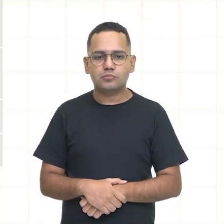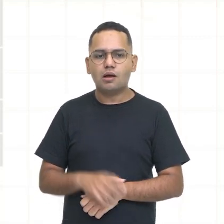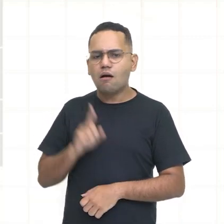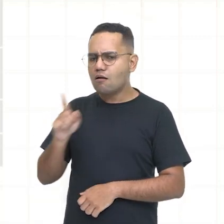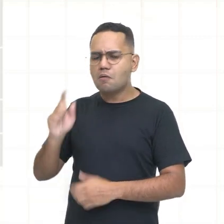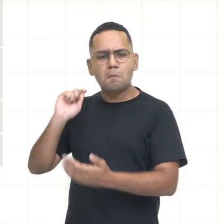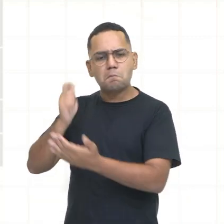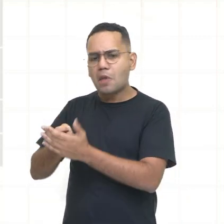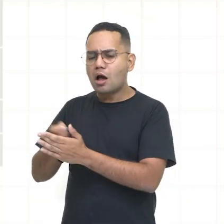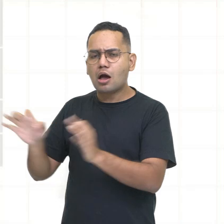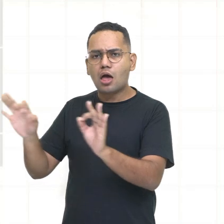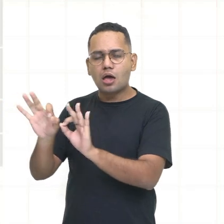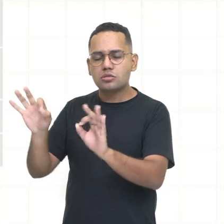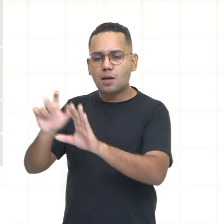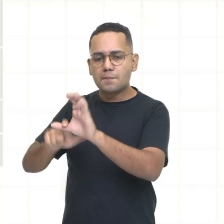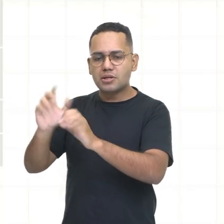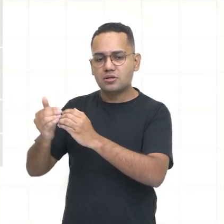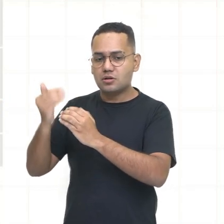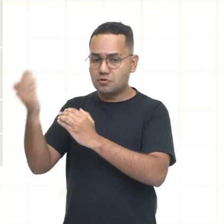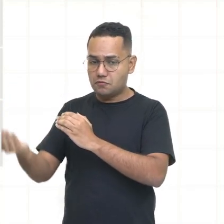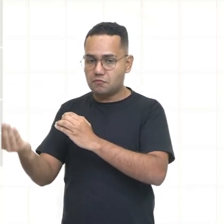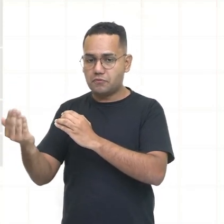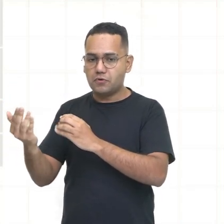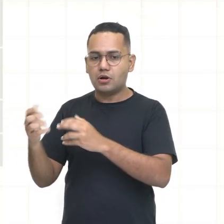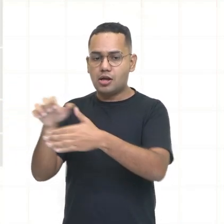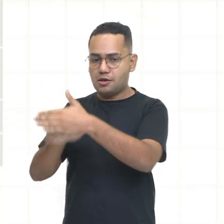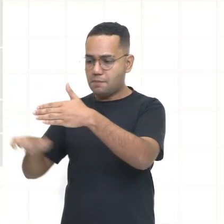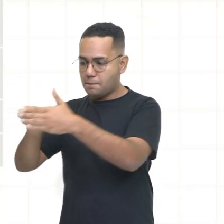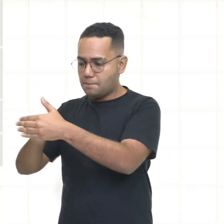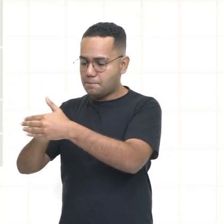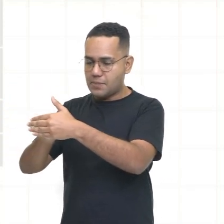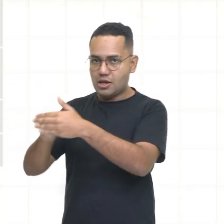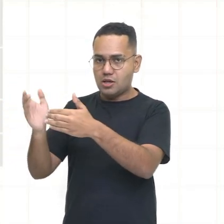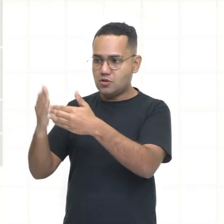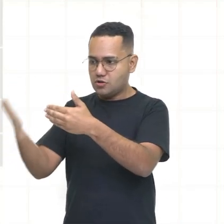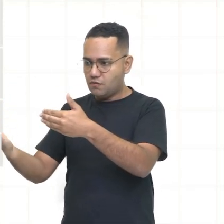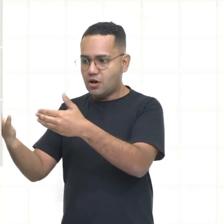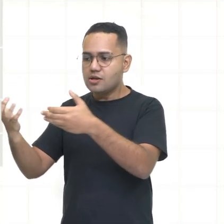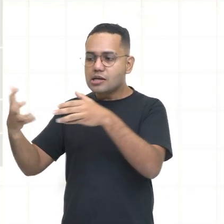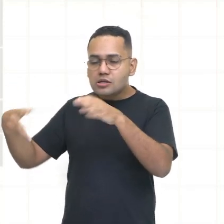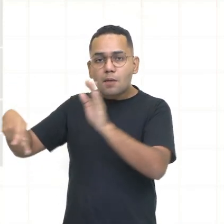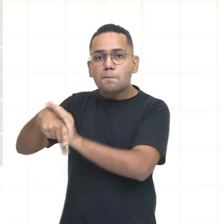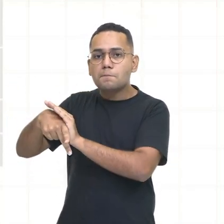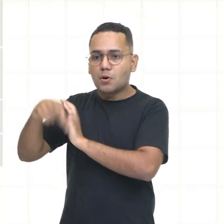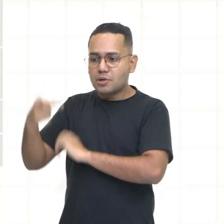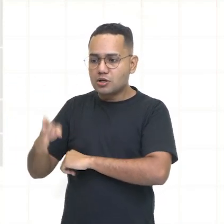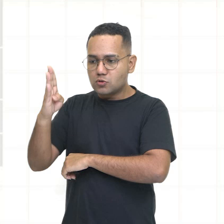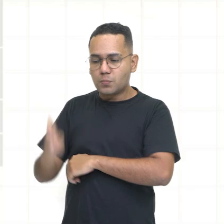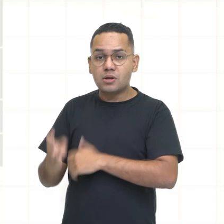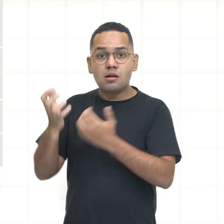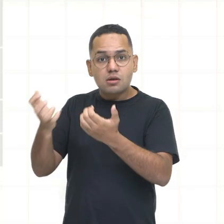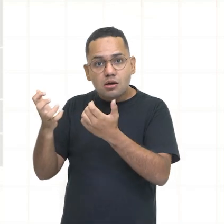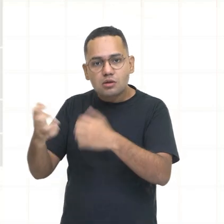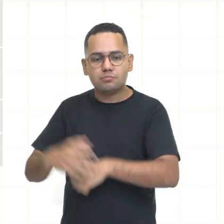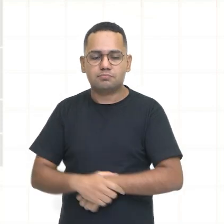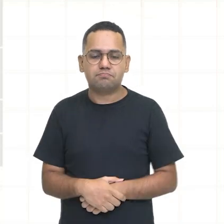dívida externa brasileira e a nacionalização de empresas estrangeiras. Vocês estão vendo aqui que desse